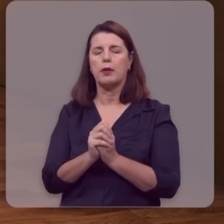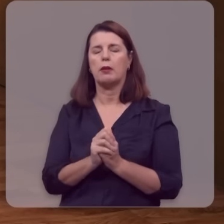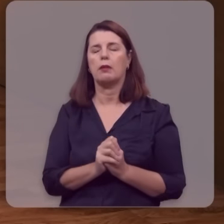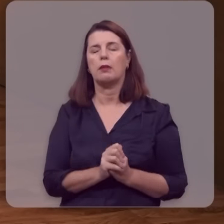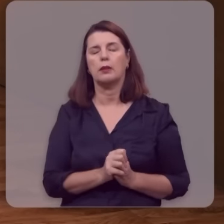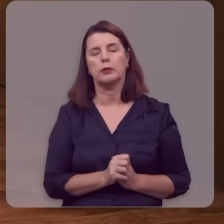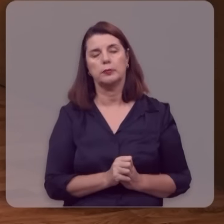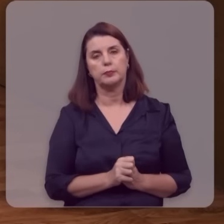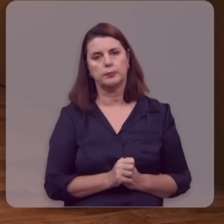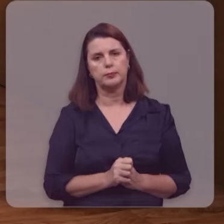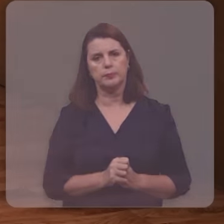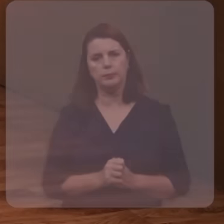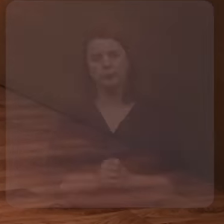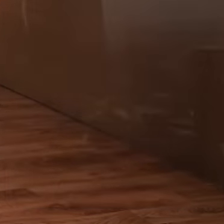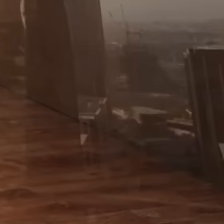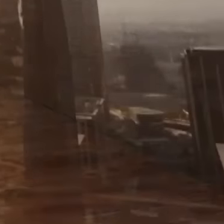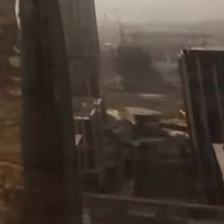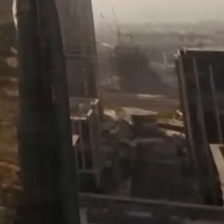Oramos